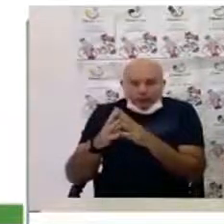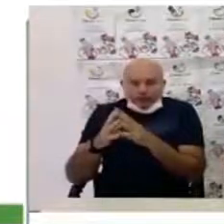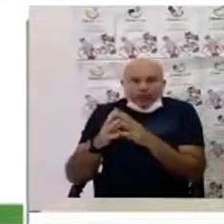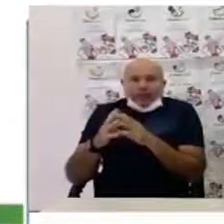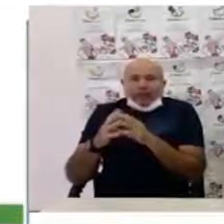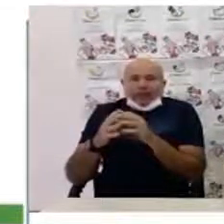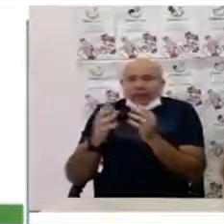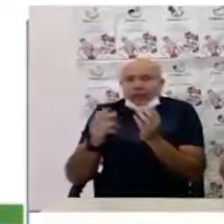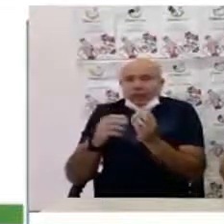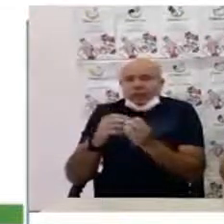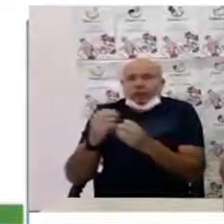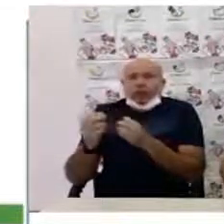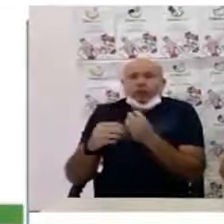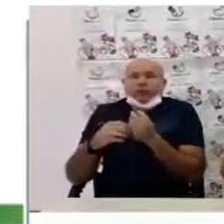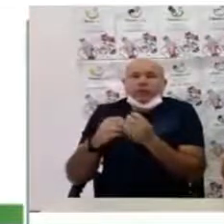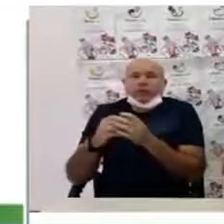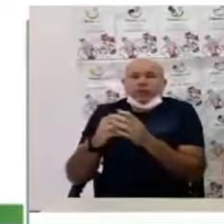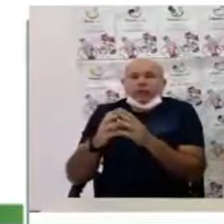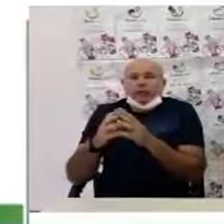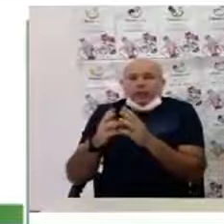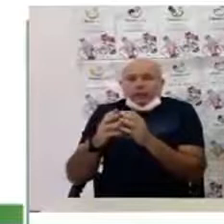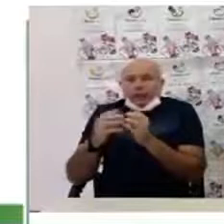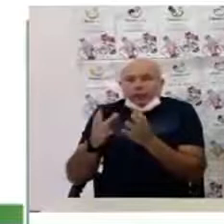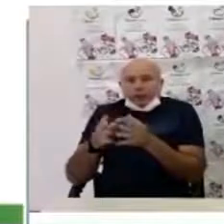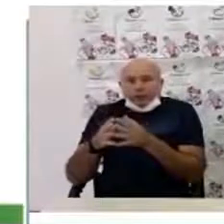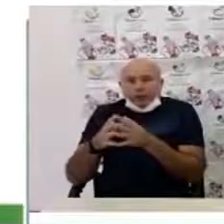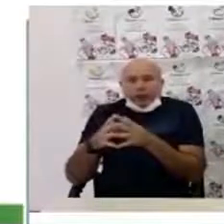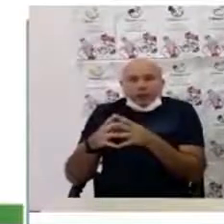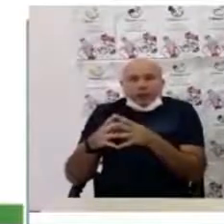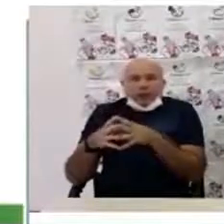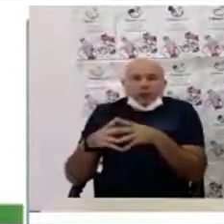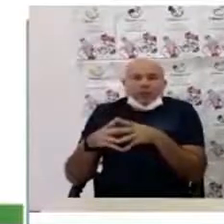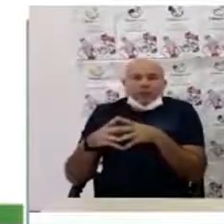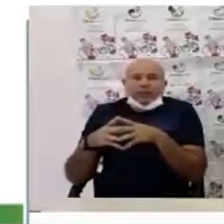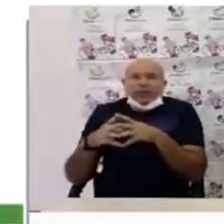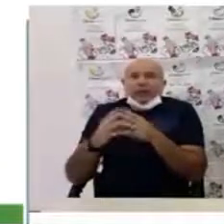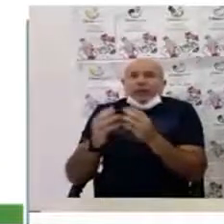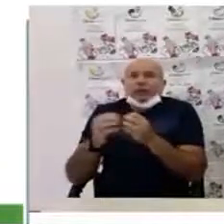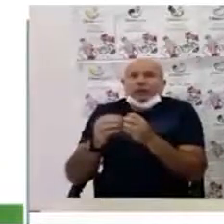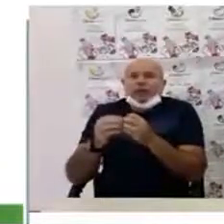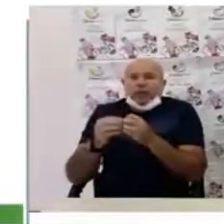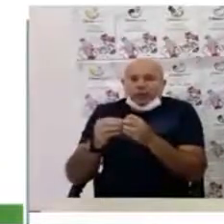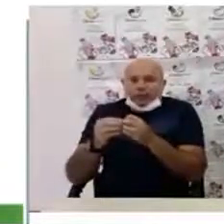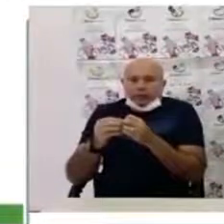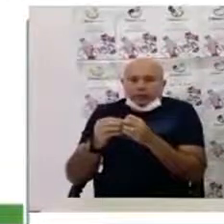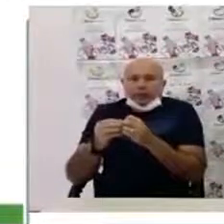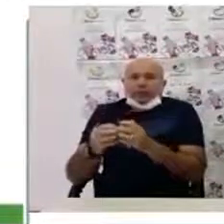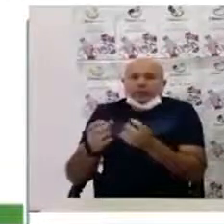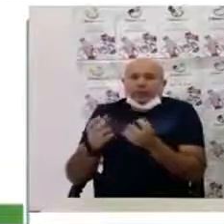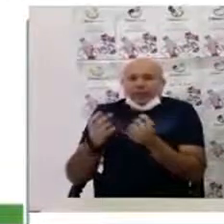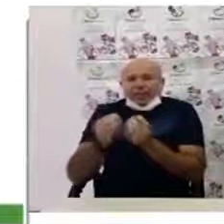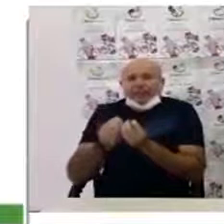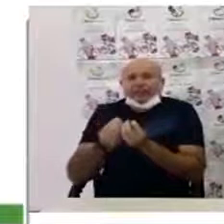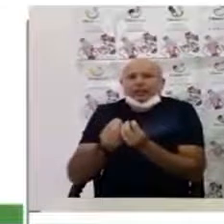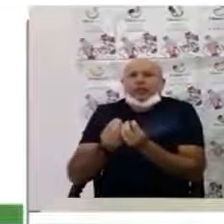E veio aí até um pouco de história o projeto Manhattan da bomba atômica. Então o homem conseguiu quebrar o núcleo do átomo. Então imagine, tem